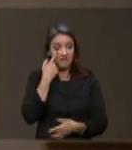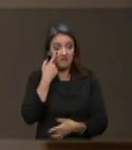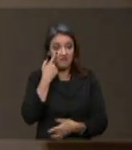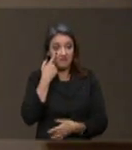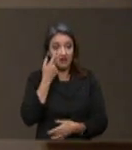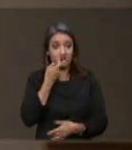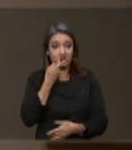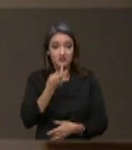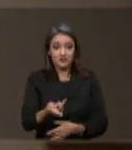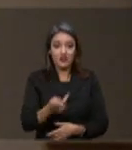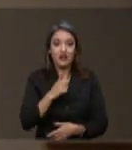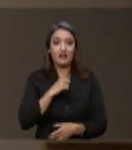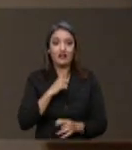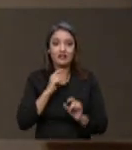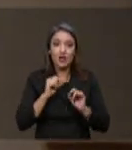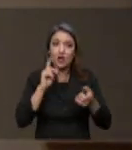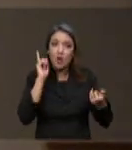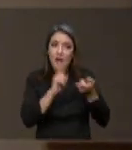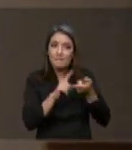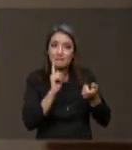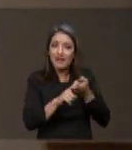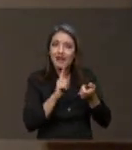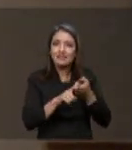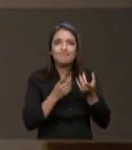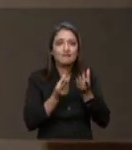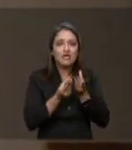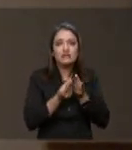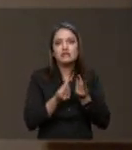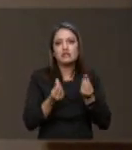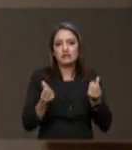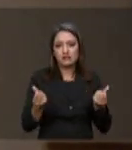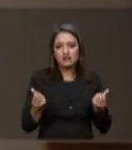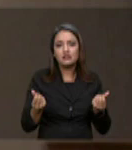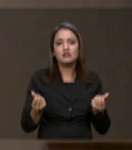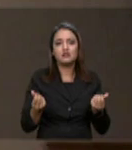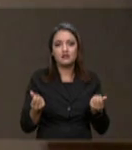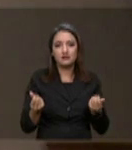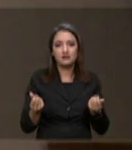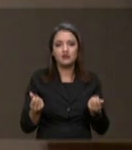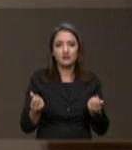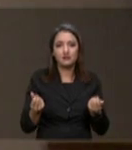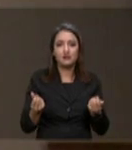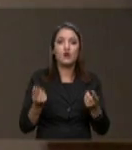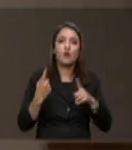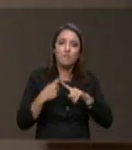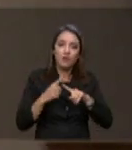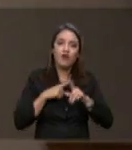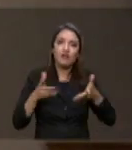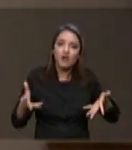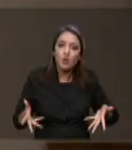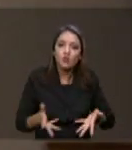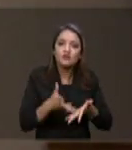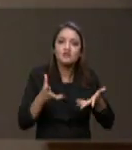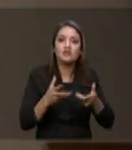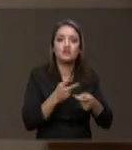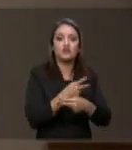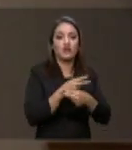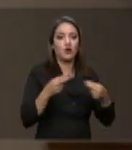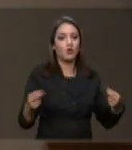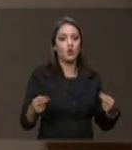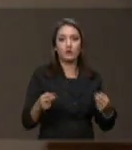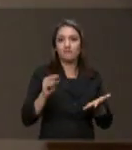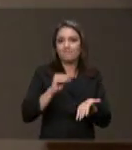destacadas trazem nelas um grau de ameaça sensível porém Campari incentivo a práticas